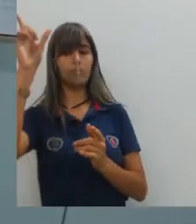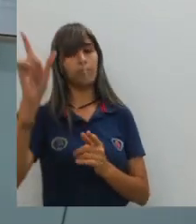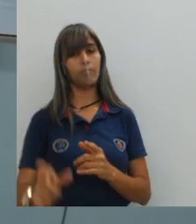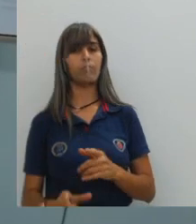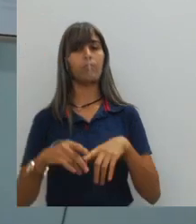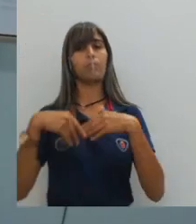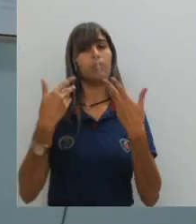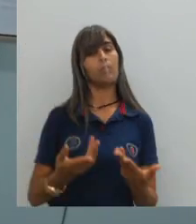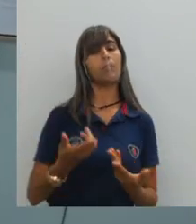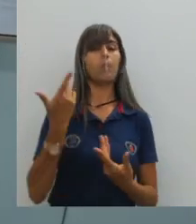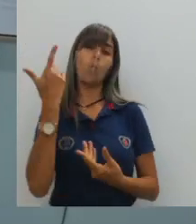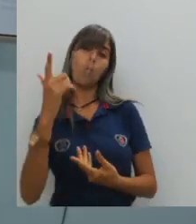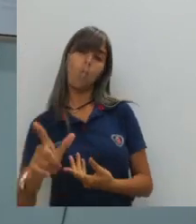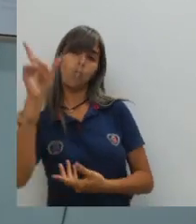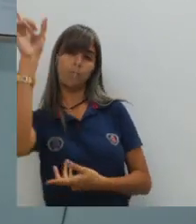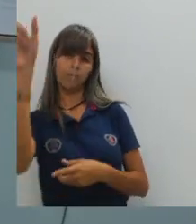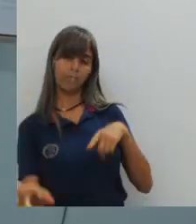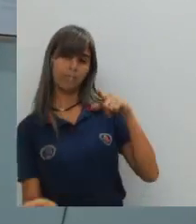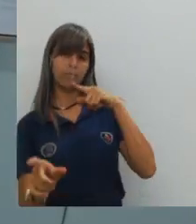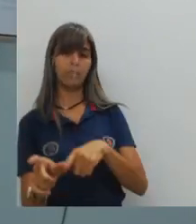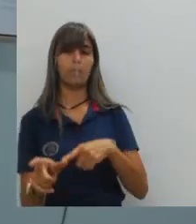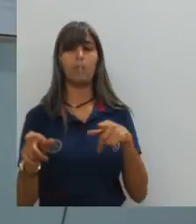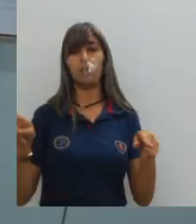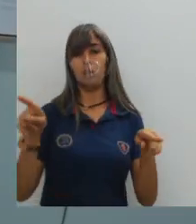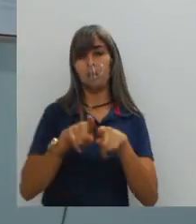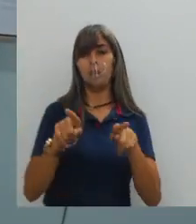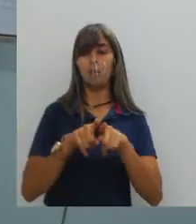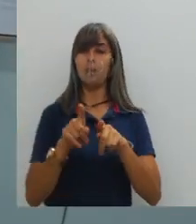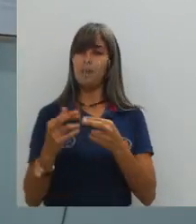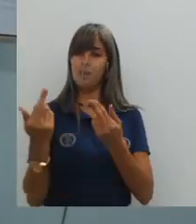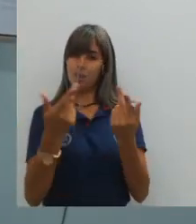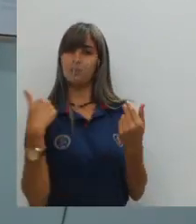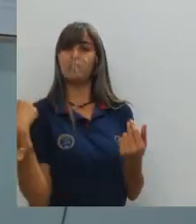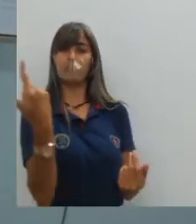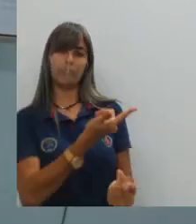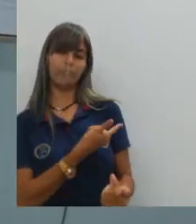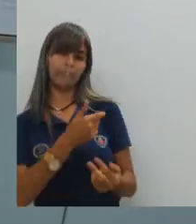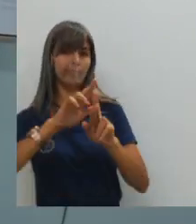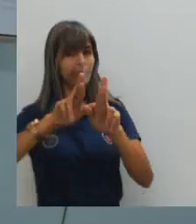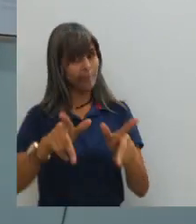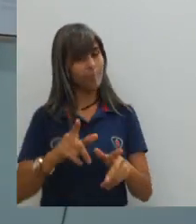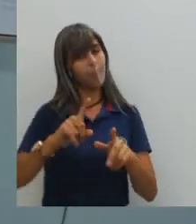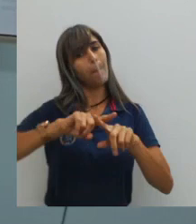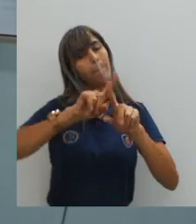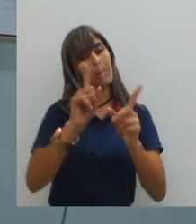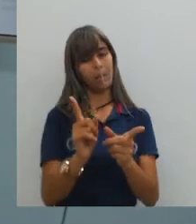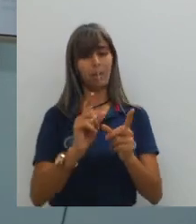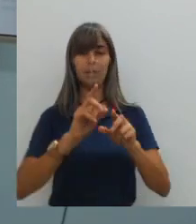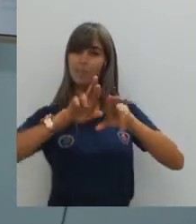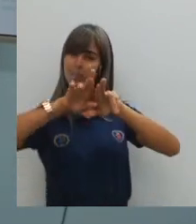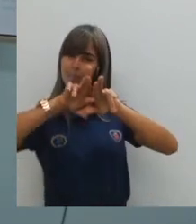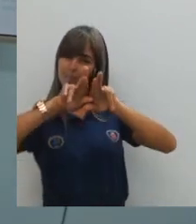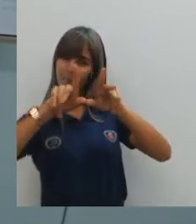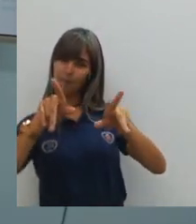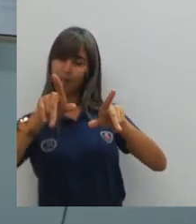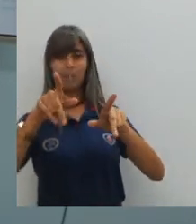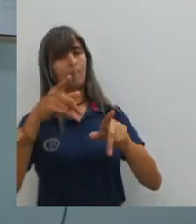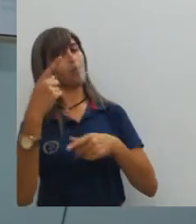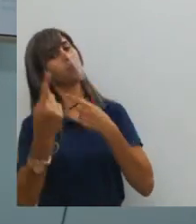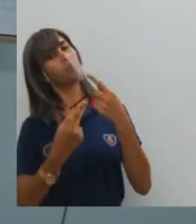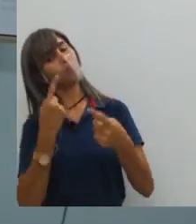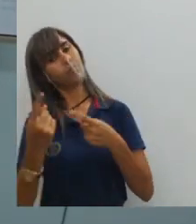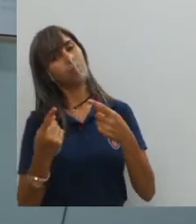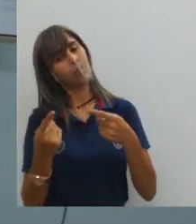é, no outro ser humano que é igual a cada um de nós e, ao mesmo tempo, ele é diferente. Nós somos diferentes, mas nós